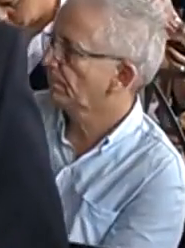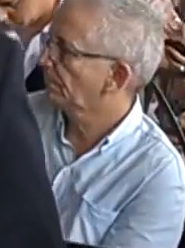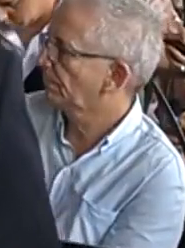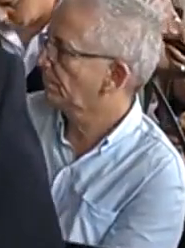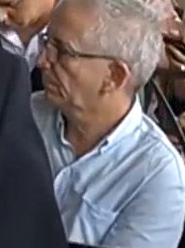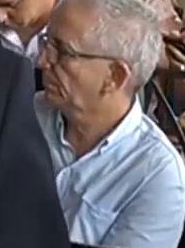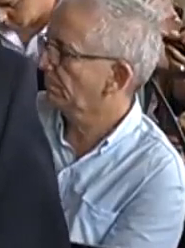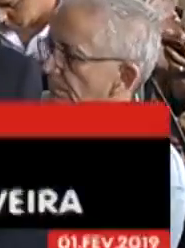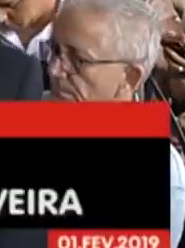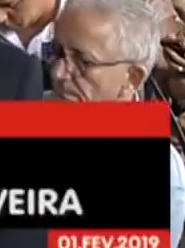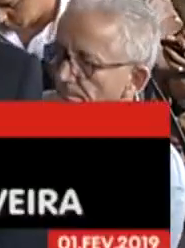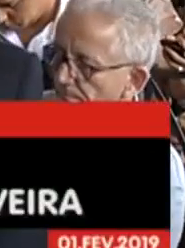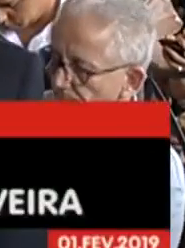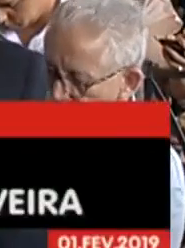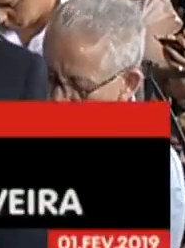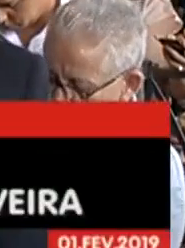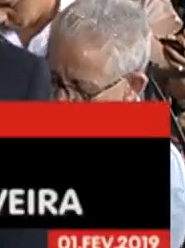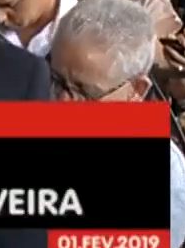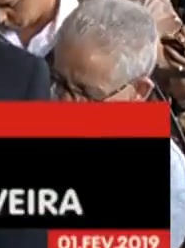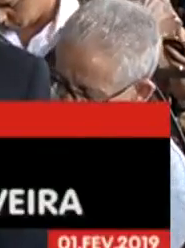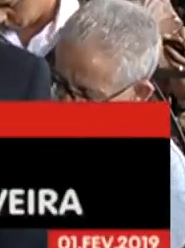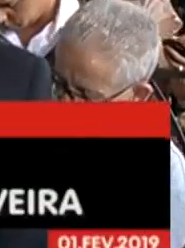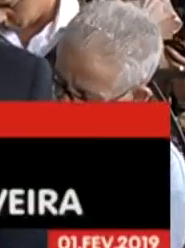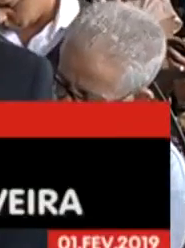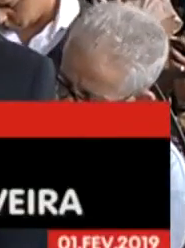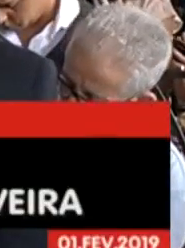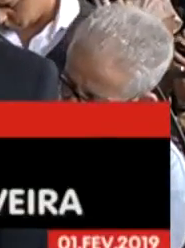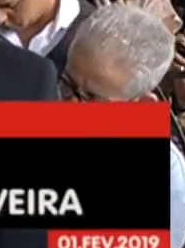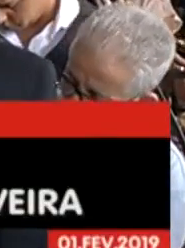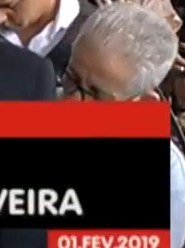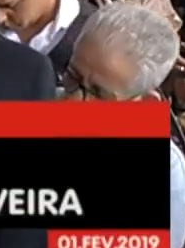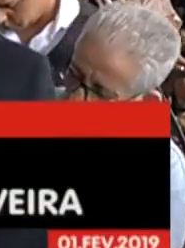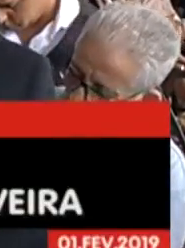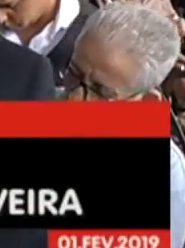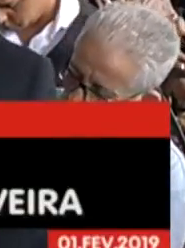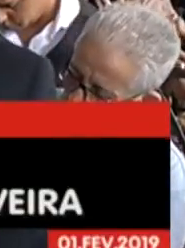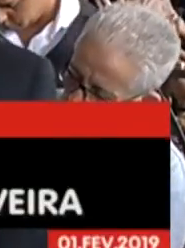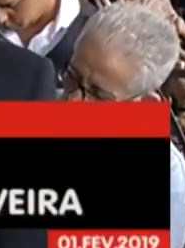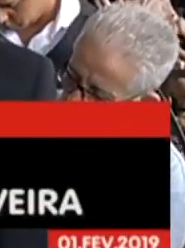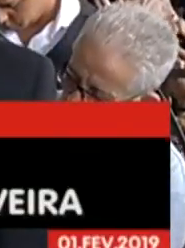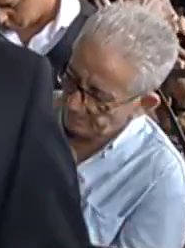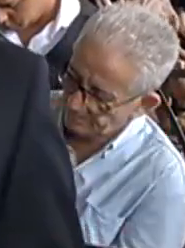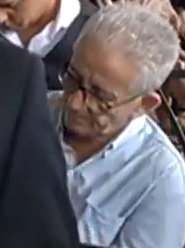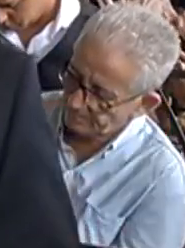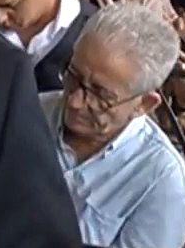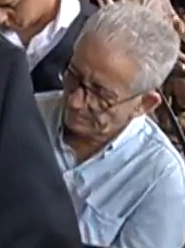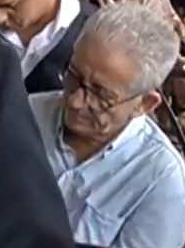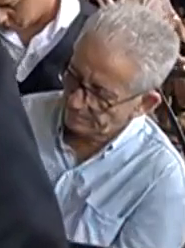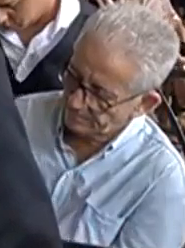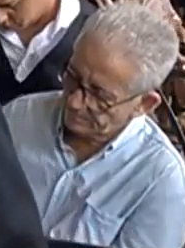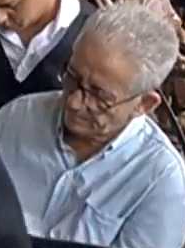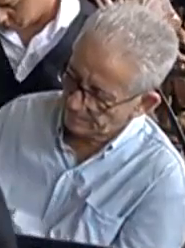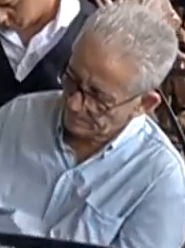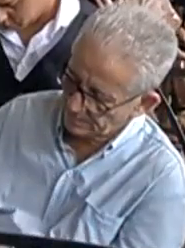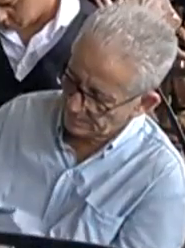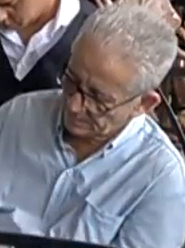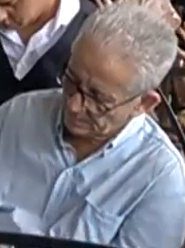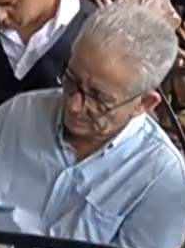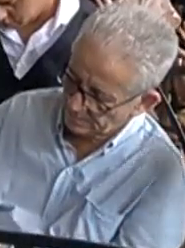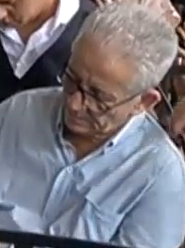Heitor, continuamos aqui conversando com prefeitos e também vereadores de todo o estado que vieram para participar dessa cerimônia de posse.